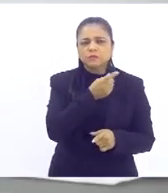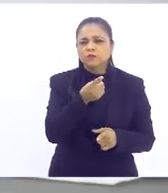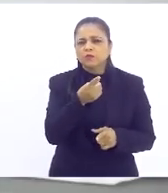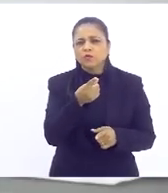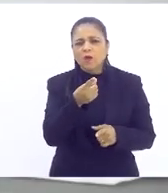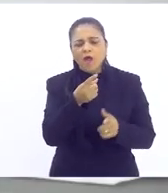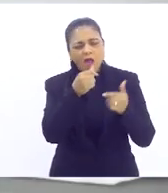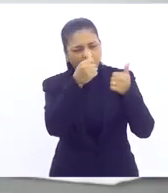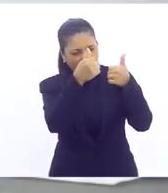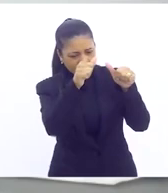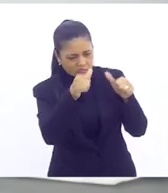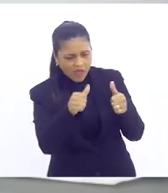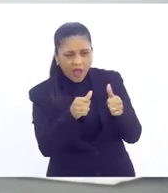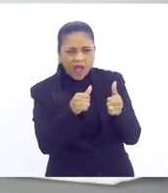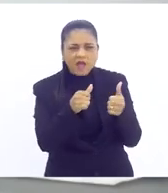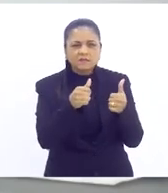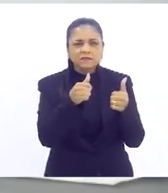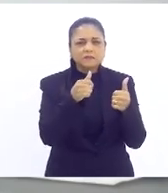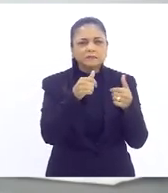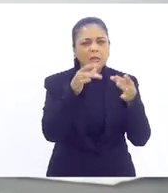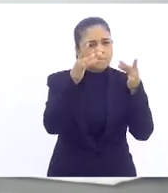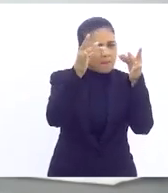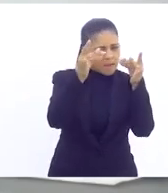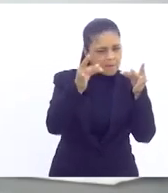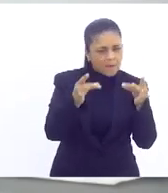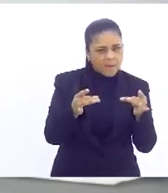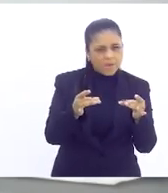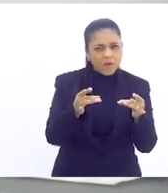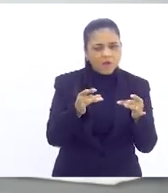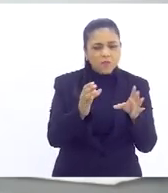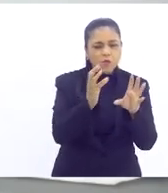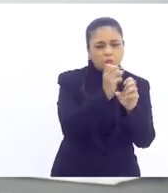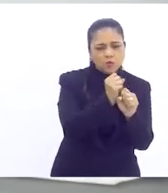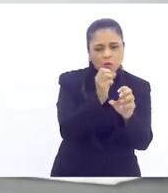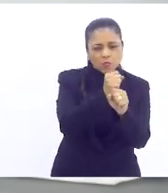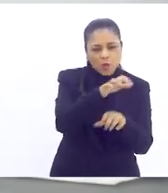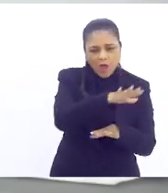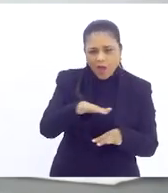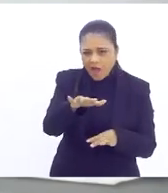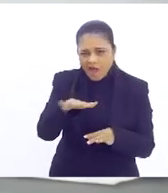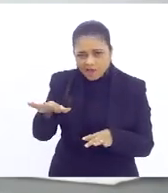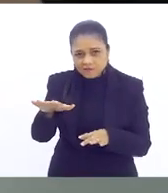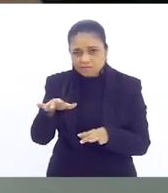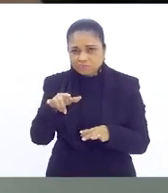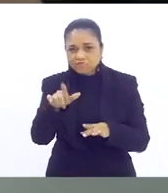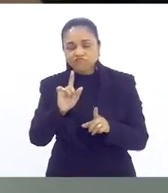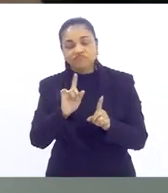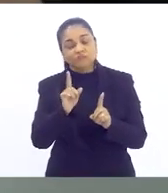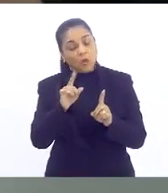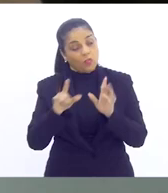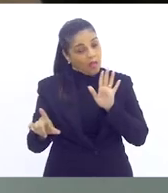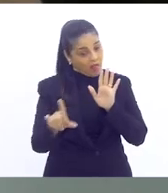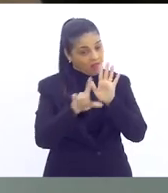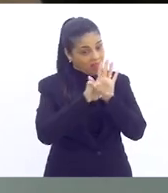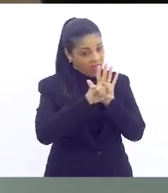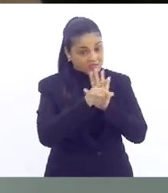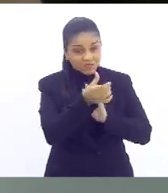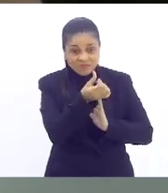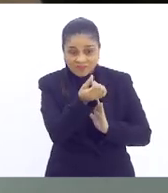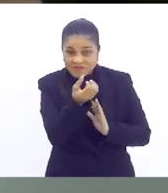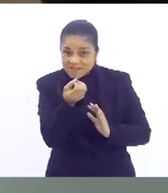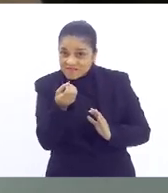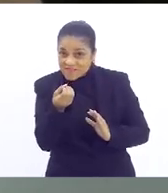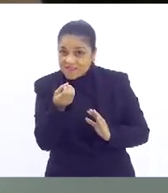tipo de análise do quantitativo específico para cada área ou não chegou a essa fase não na legislação são 600